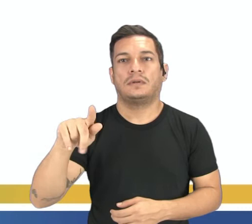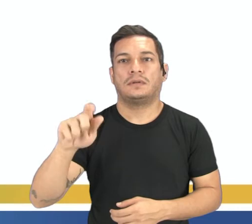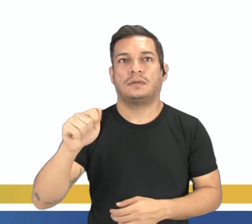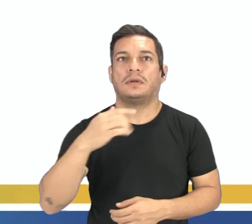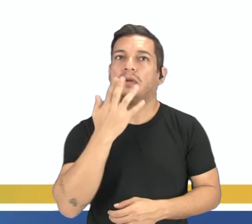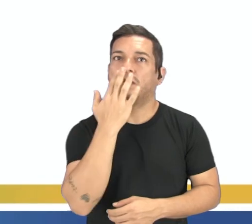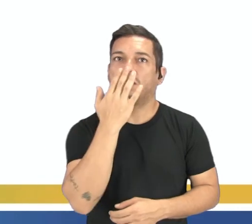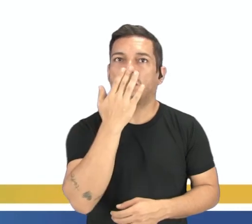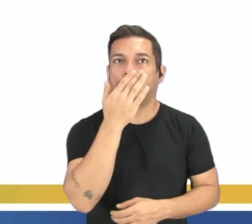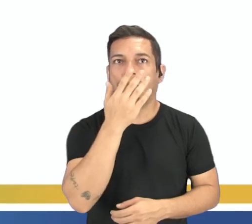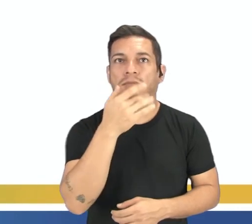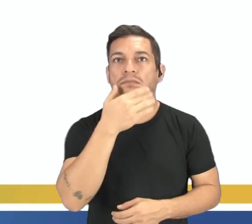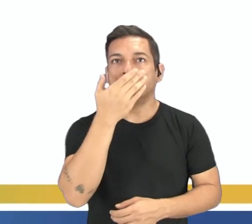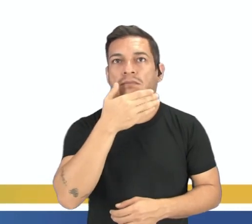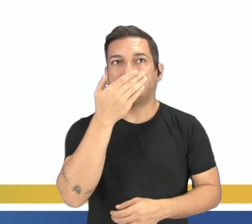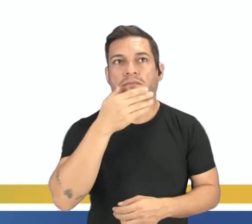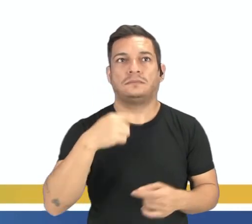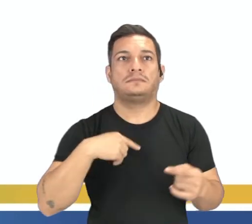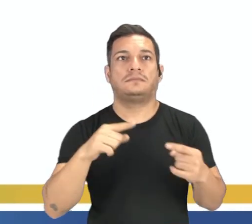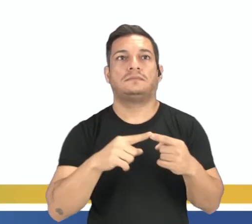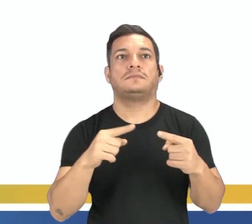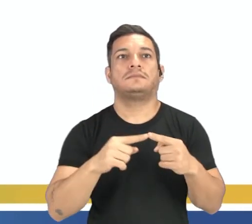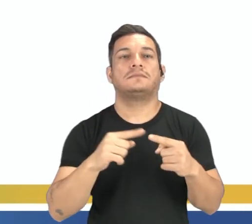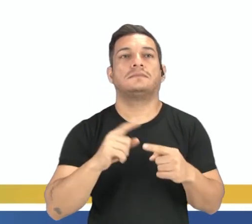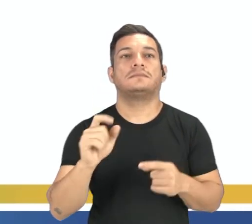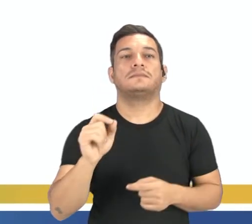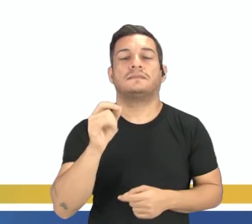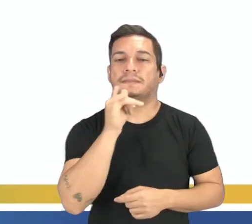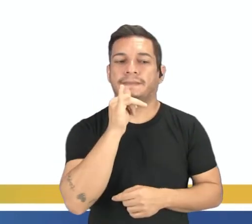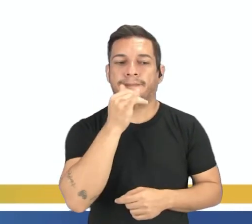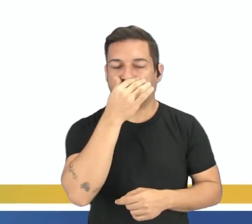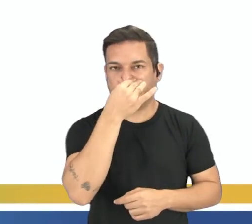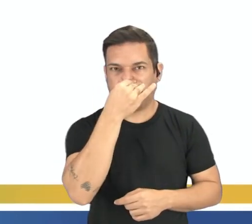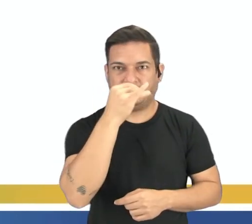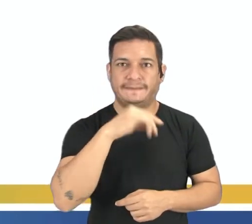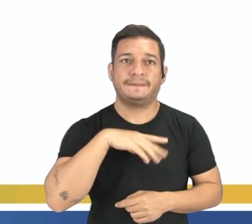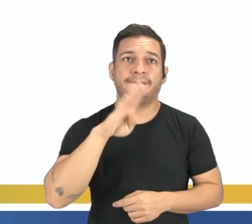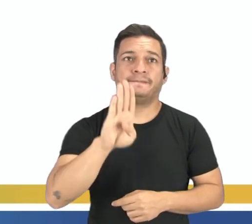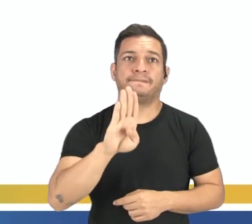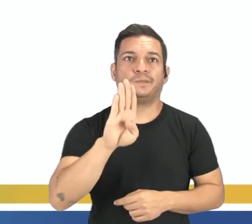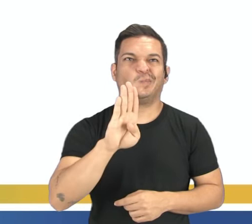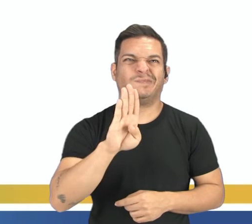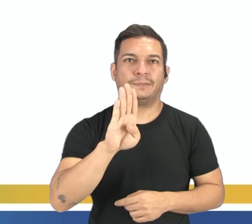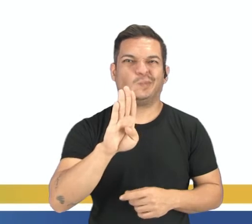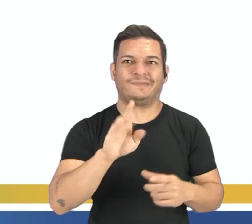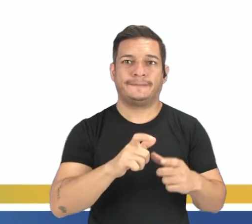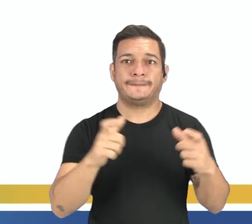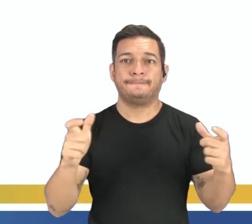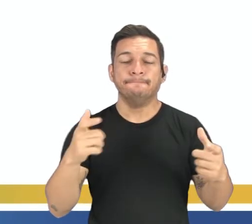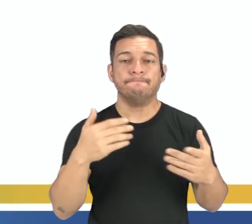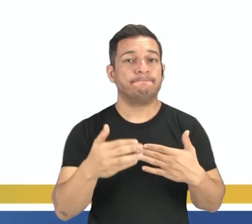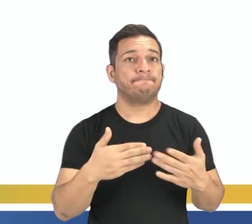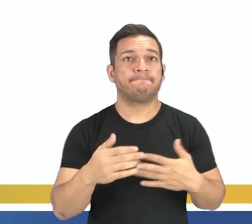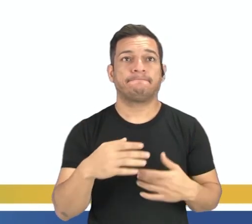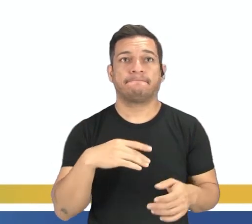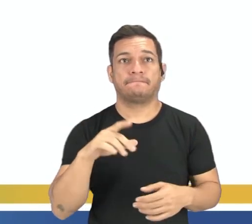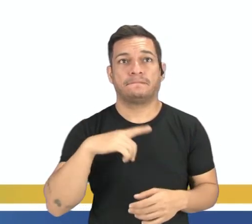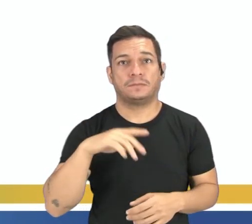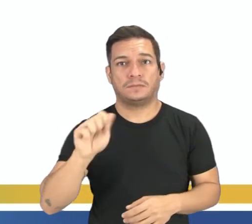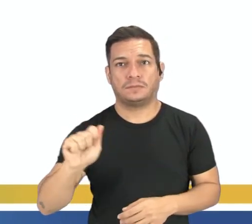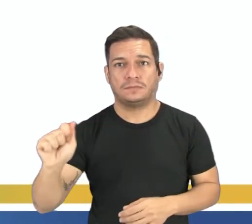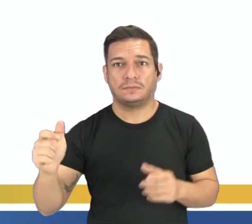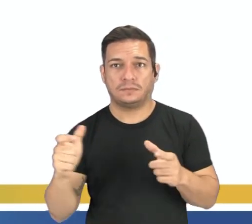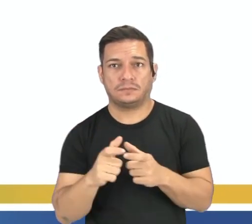cor dos frutos deve-se às seguintes combinações. Então, por exemplo, se eu tiver Bzão, independente do que tiver do lado de